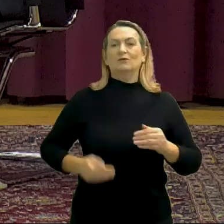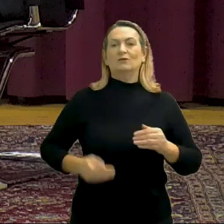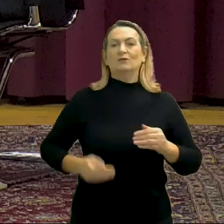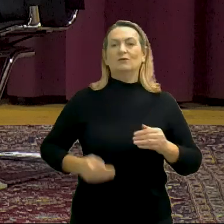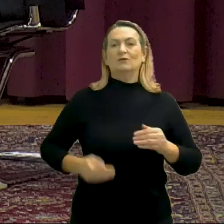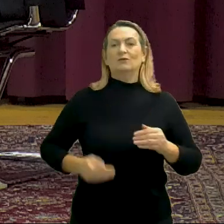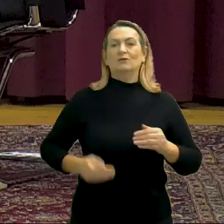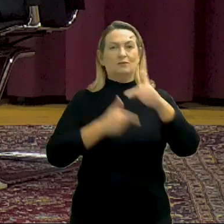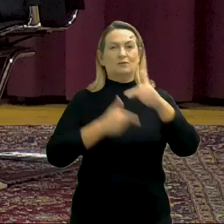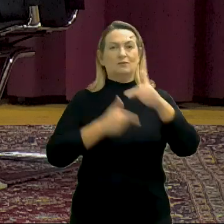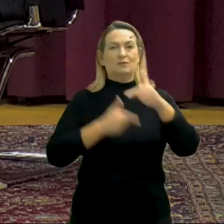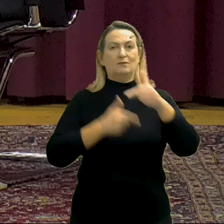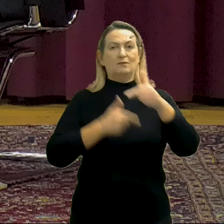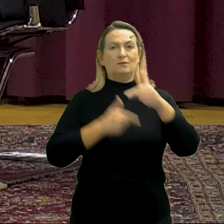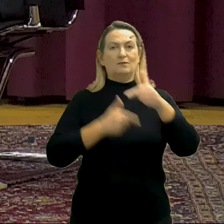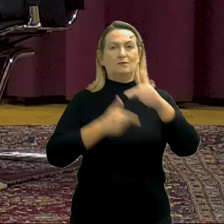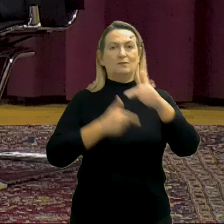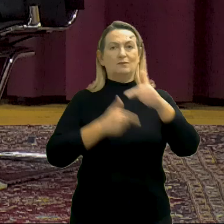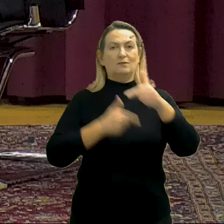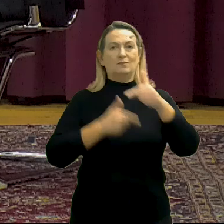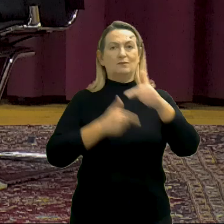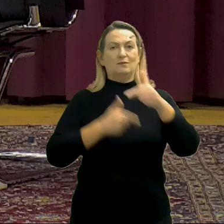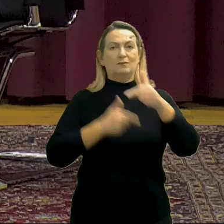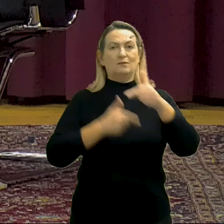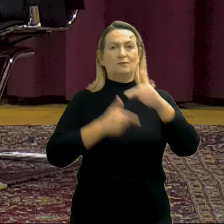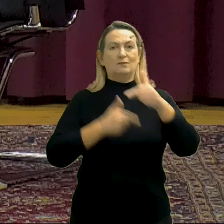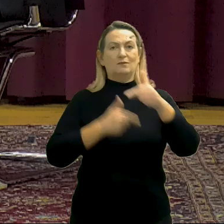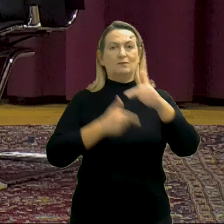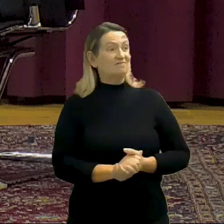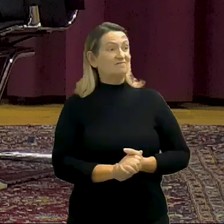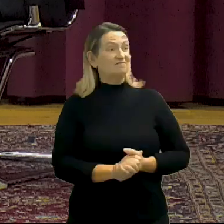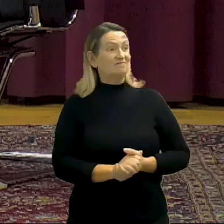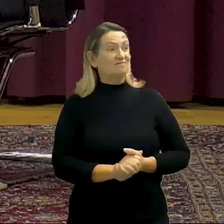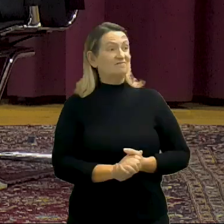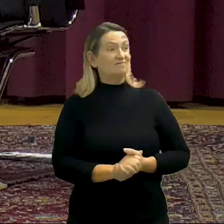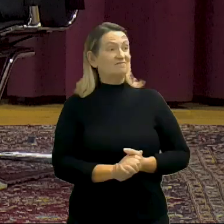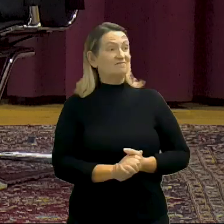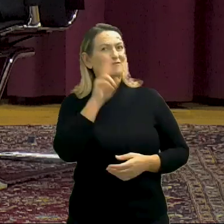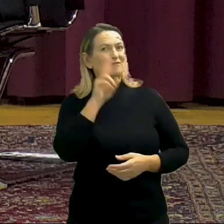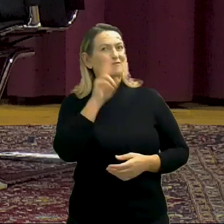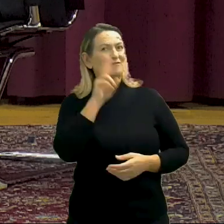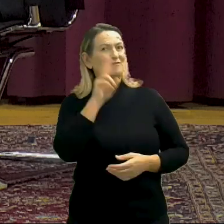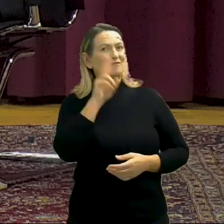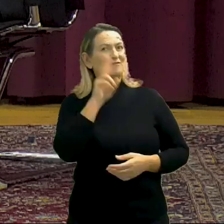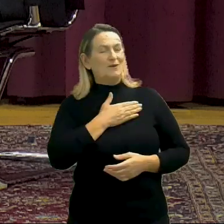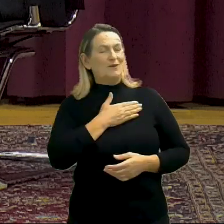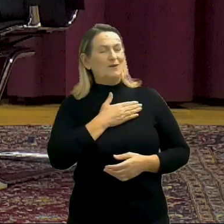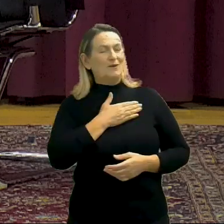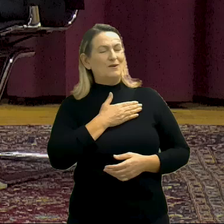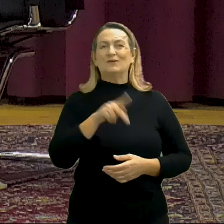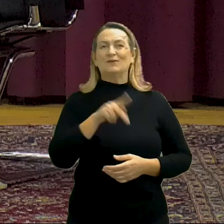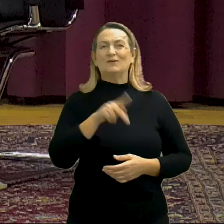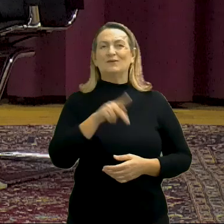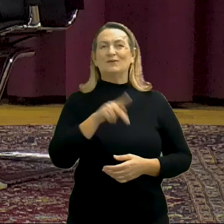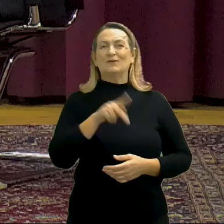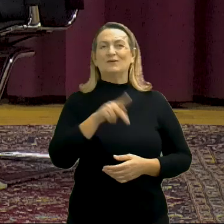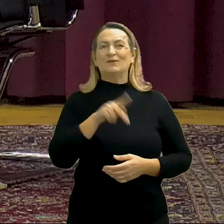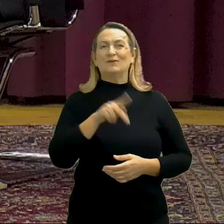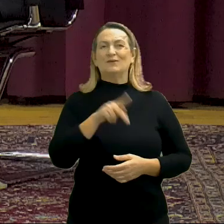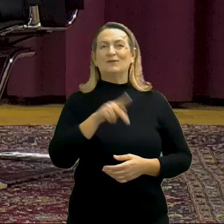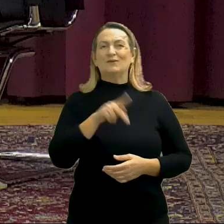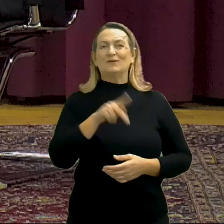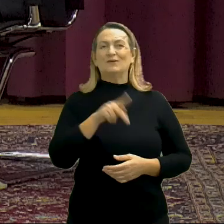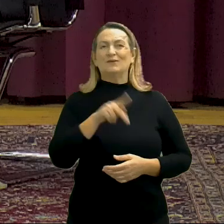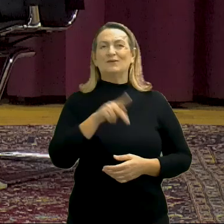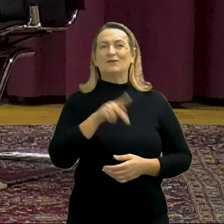né Muito bem lembrado foi meu professor de direito em Jacarezinho e ele que me trouxe também para Curitiba para